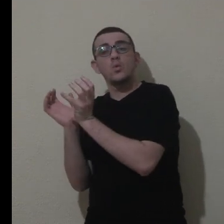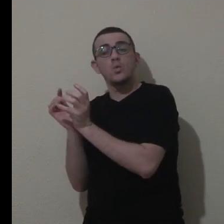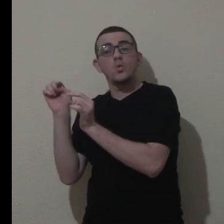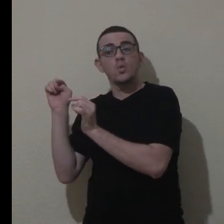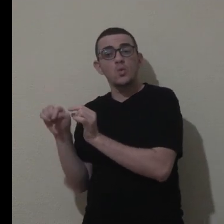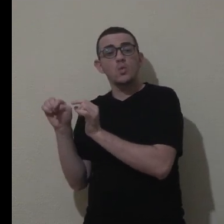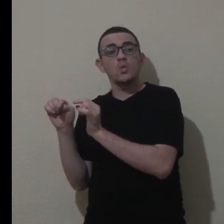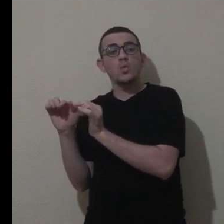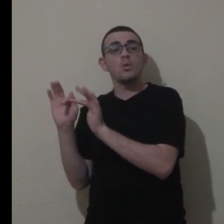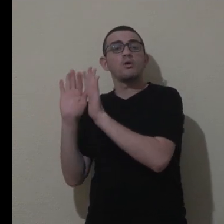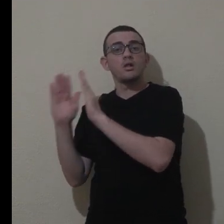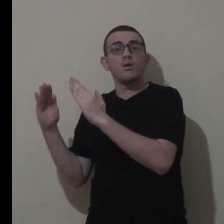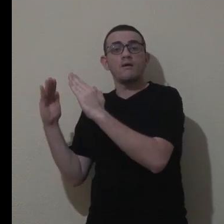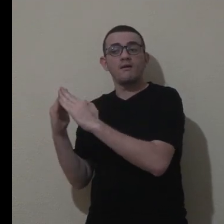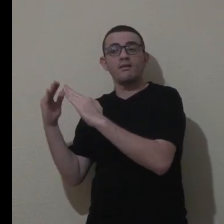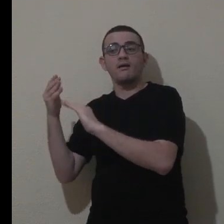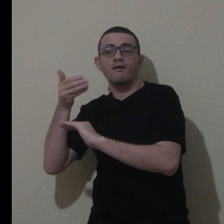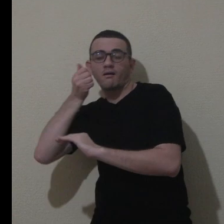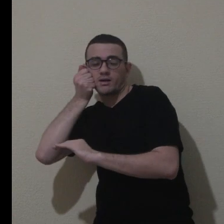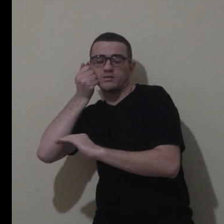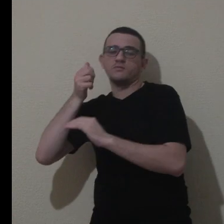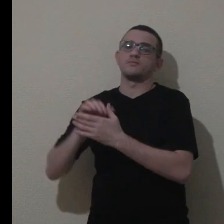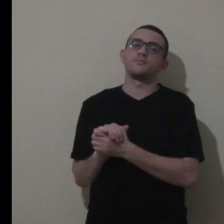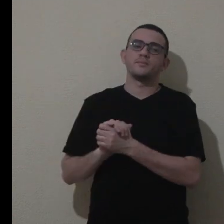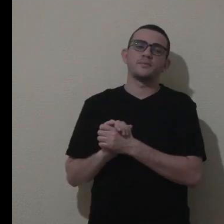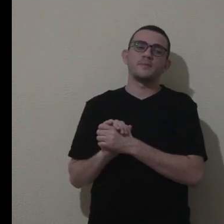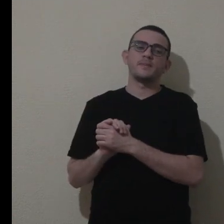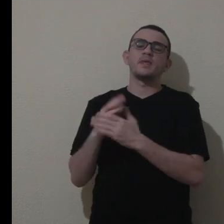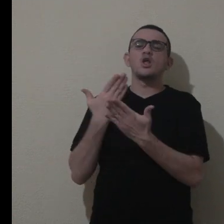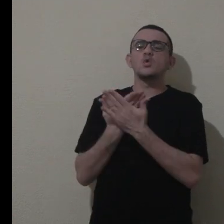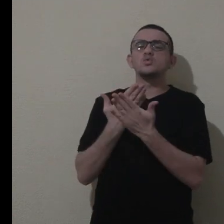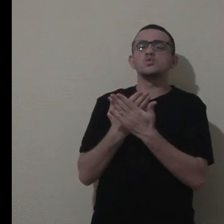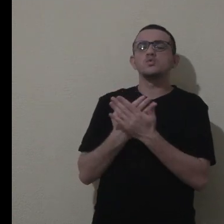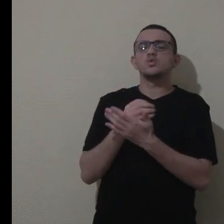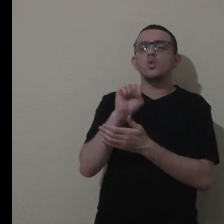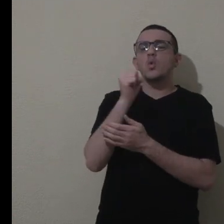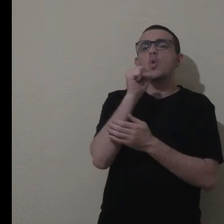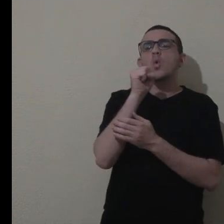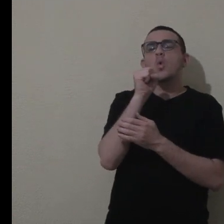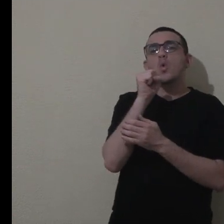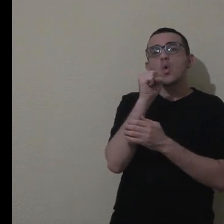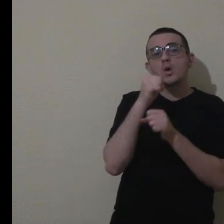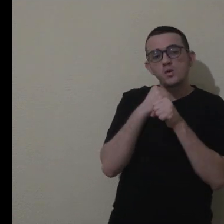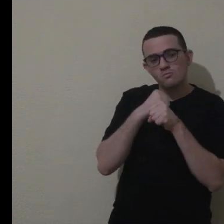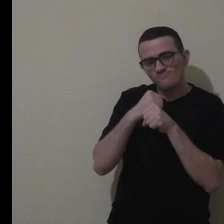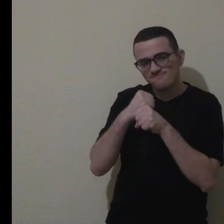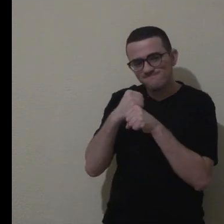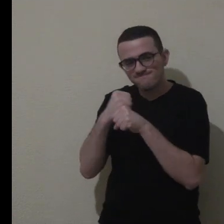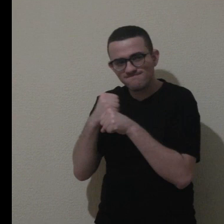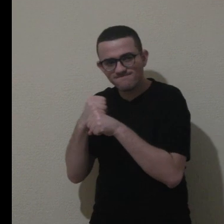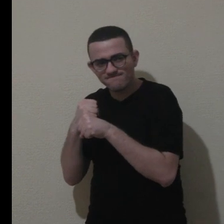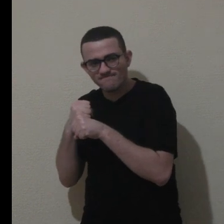uns que estão realmente na questão do orfanato. Né? Então, esse é um estudo que começou com 8 anos de